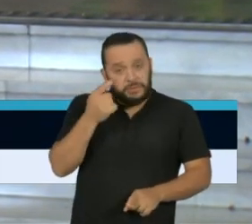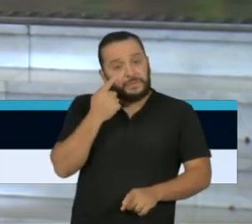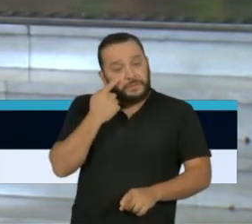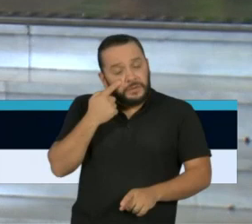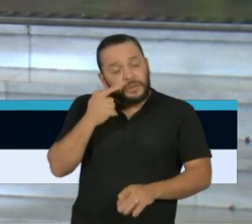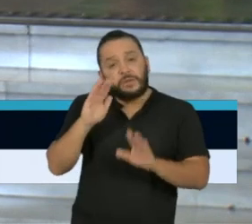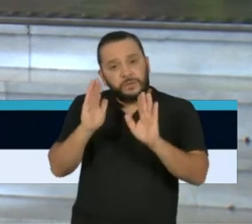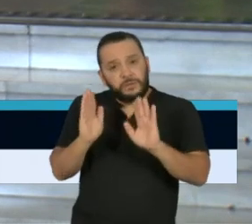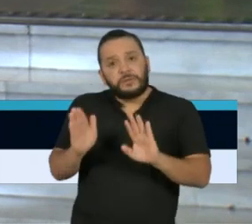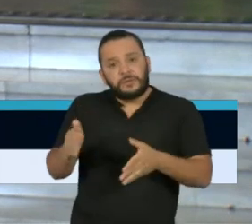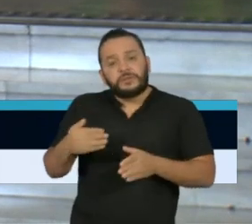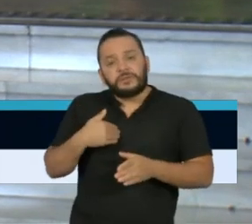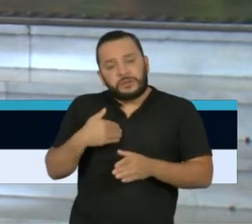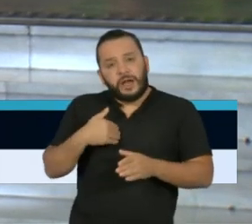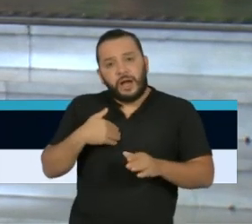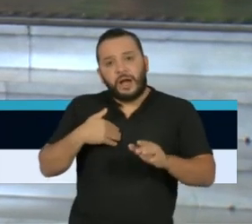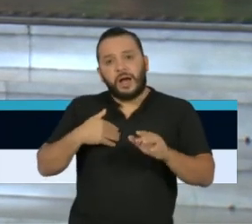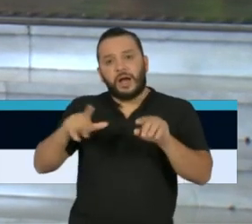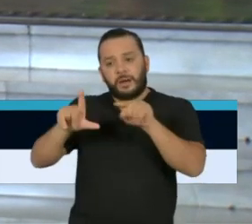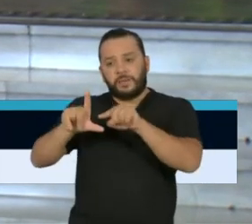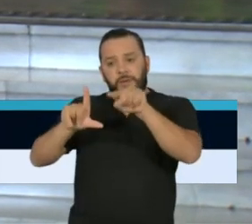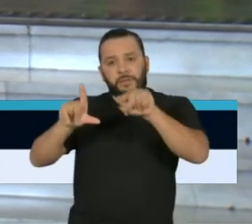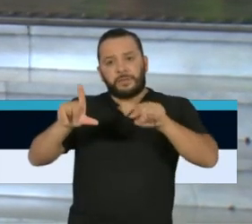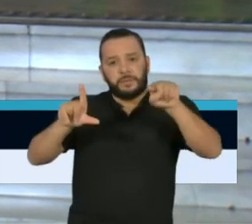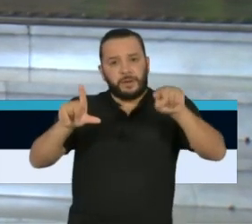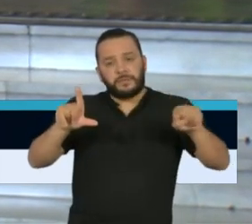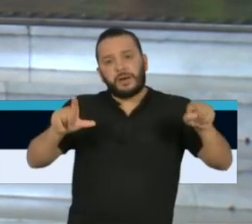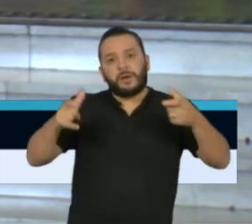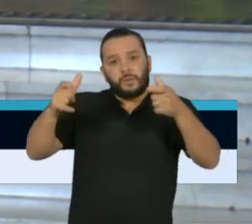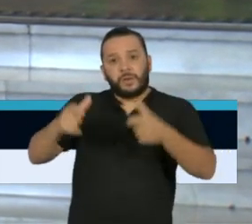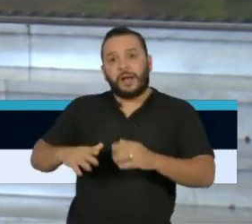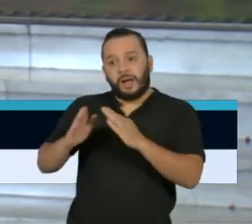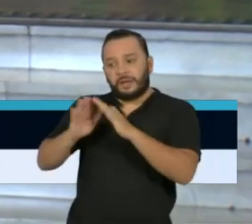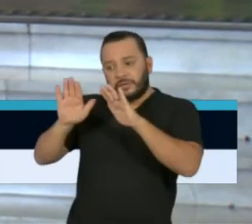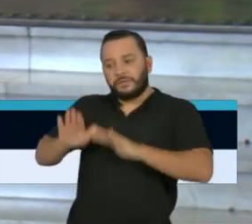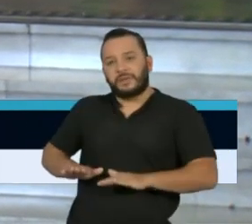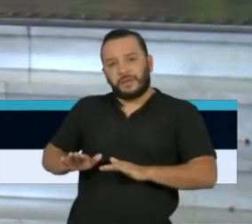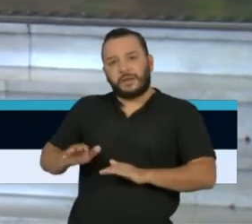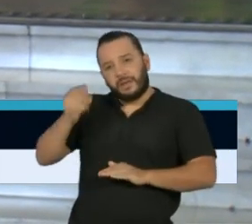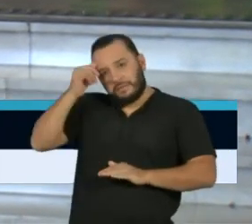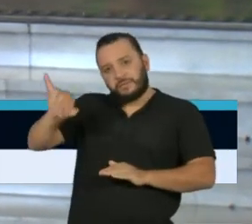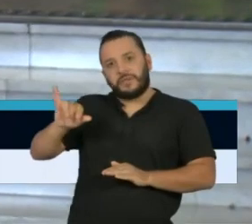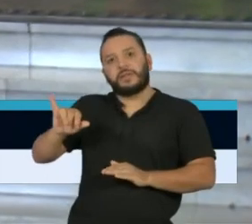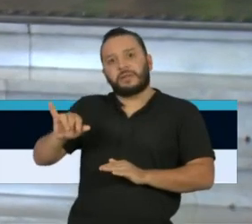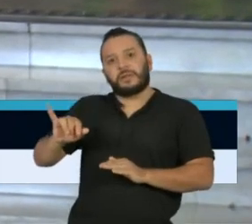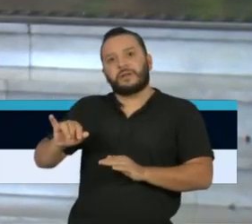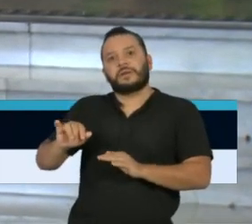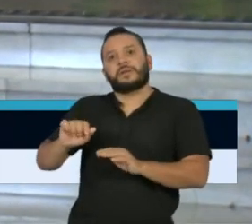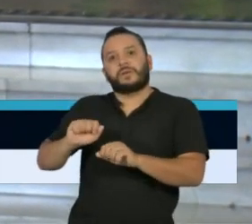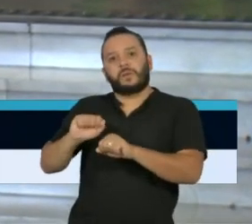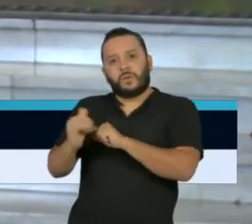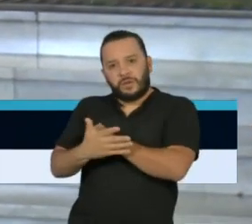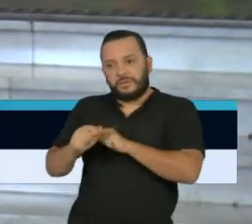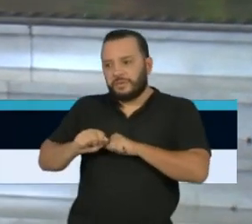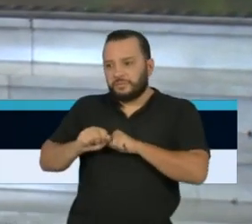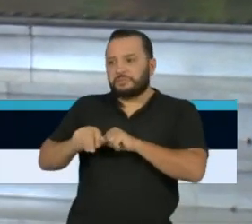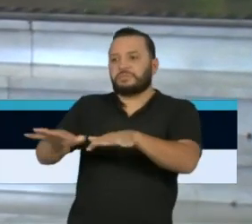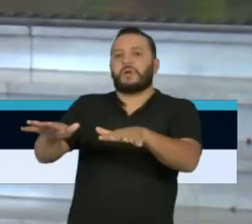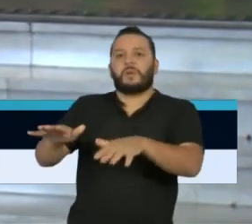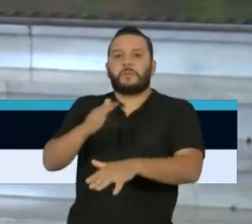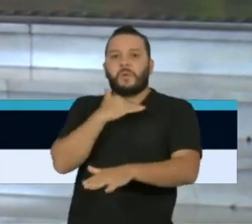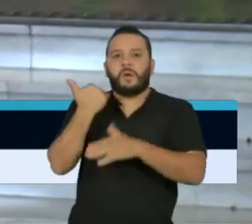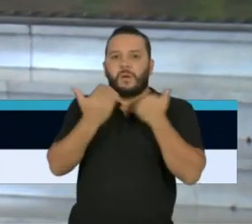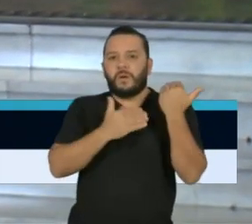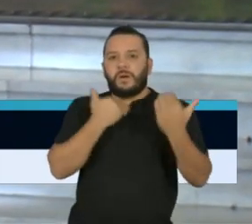foram apresentados, onde nós temos a quarentena sendo obedecida, menos infectados, menos mortes. Esta é a